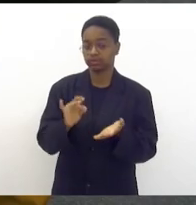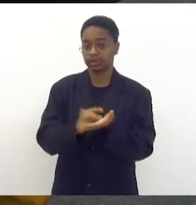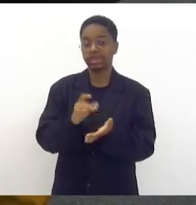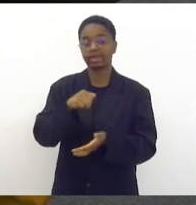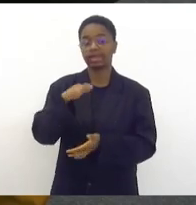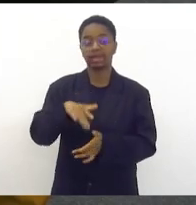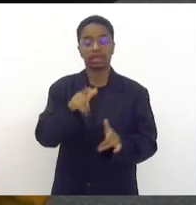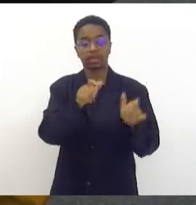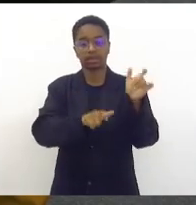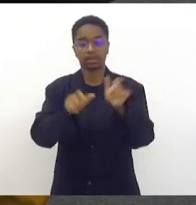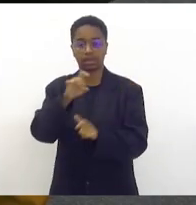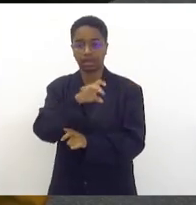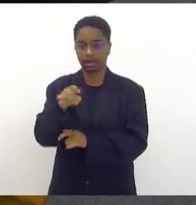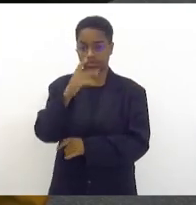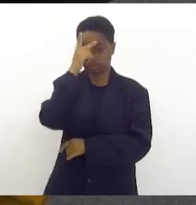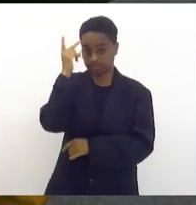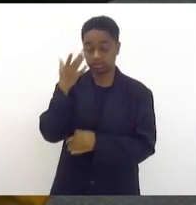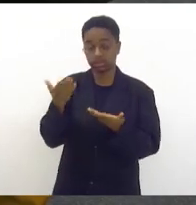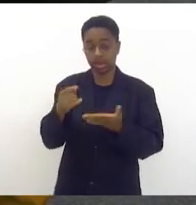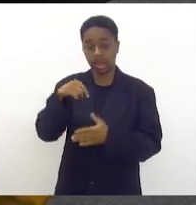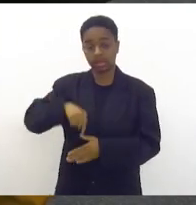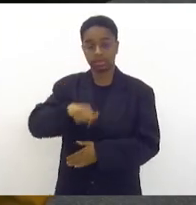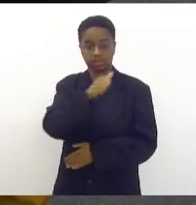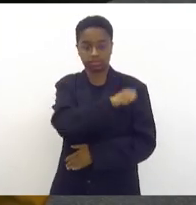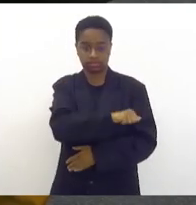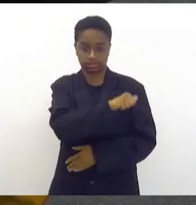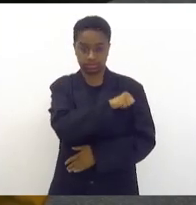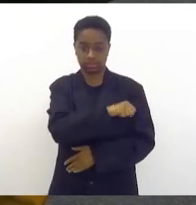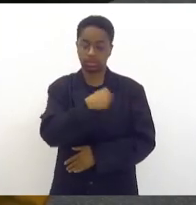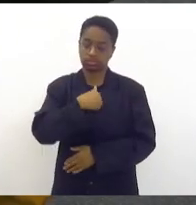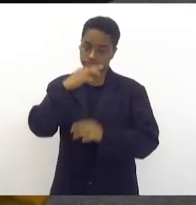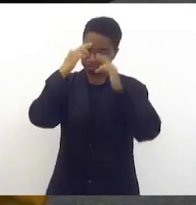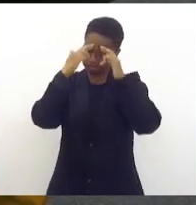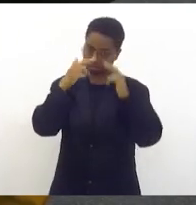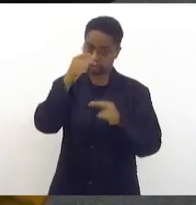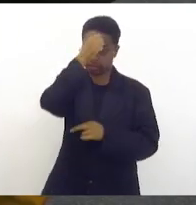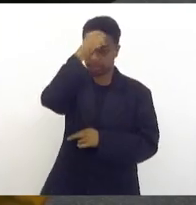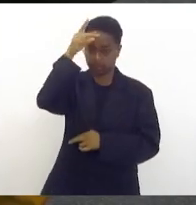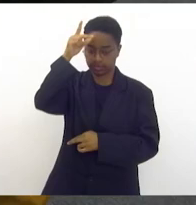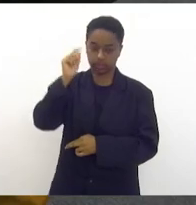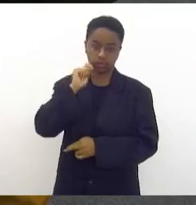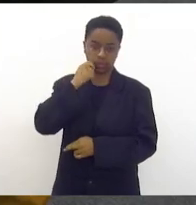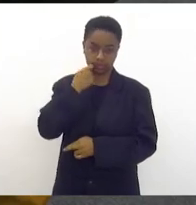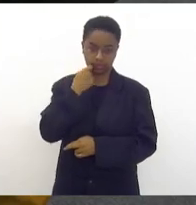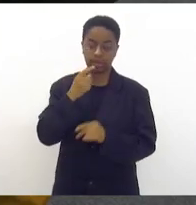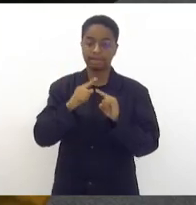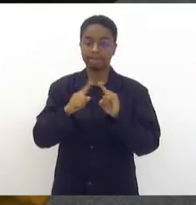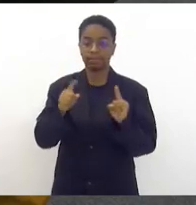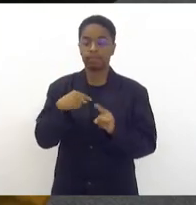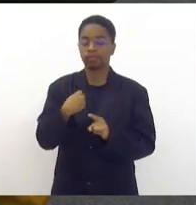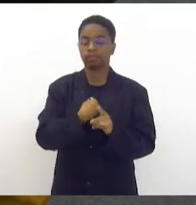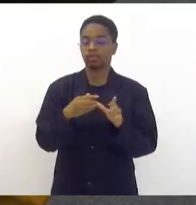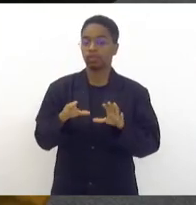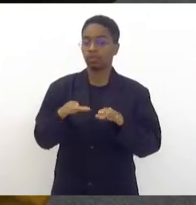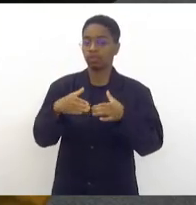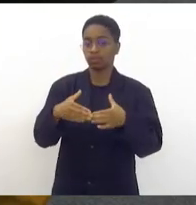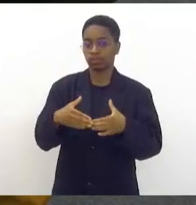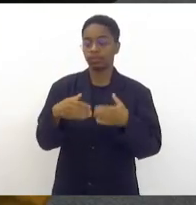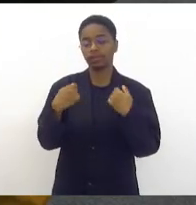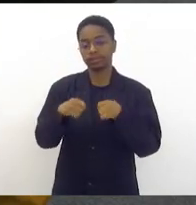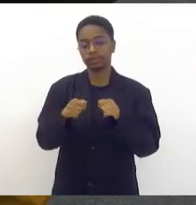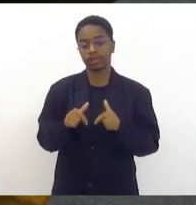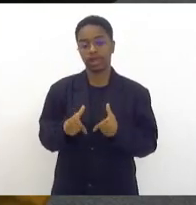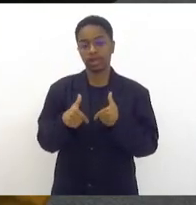quem. Então, no âmbito do Rio de Janeiro, com todo respeito ao prefeito Eduardo Paes, a nossa comissão tem que